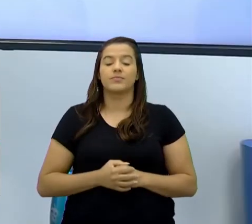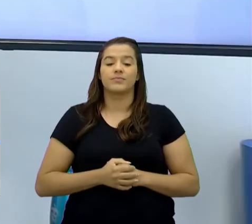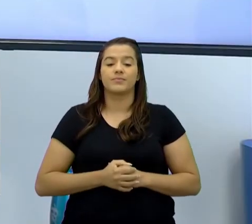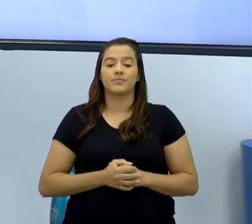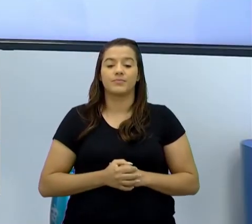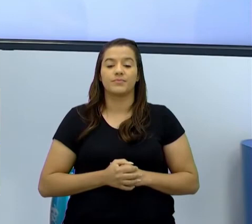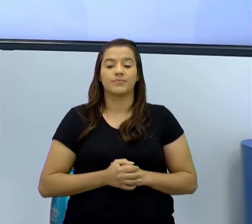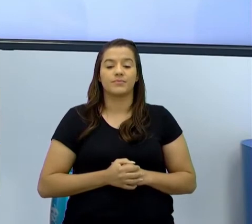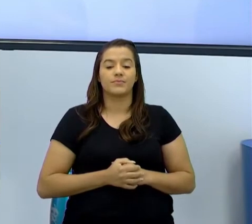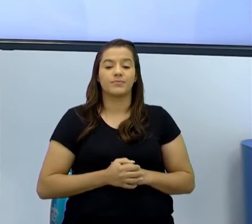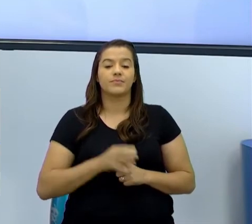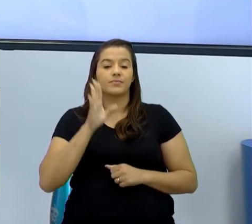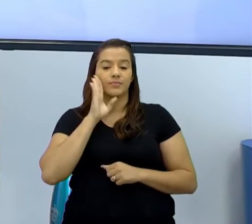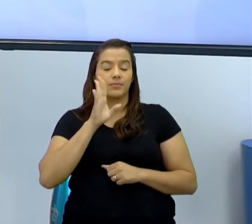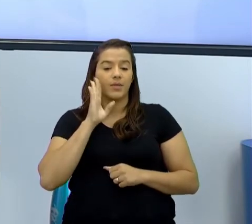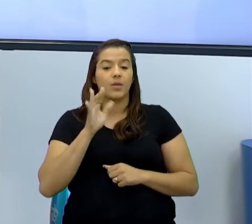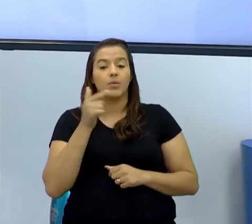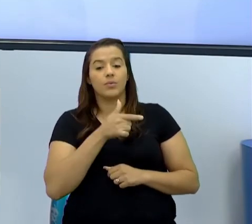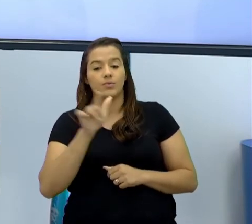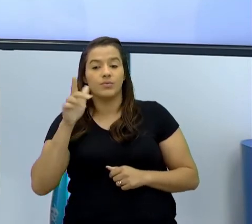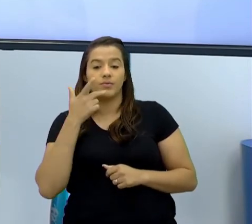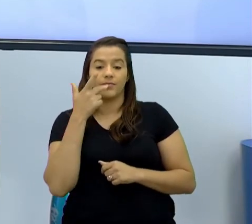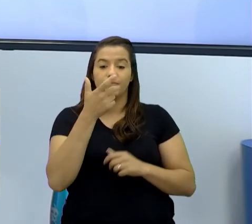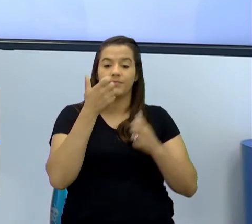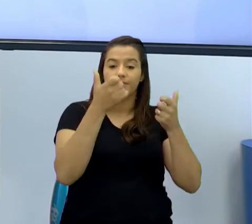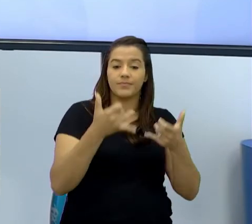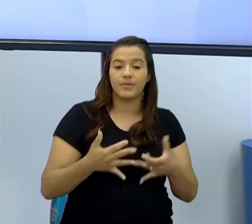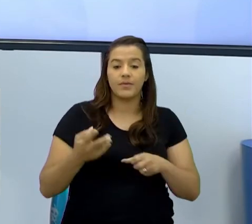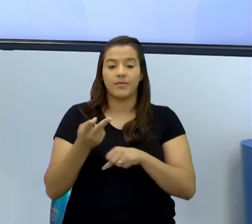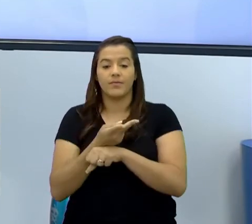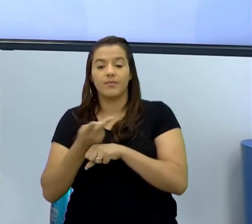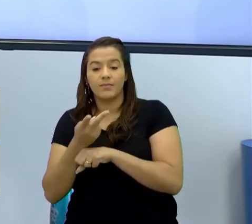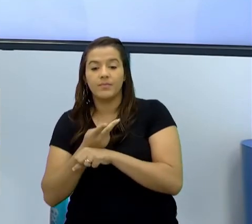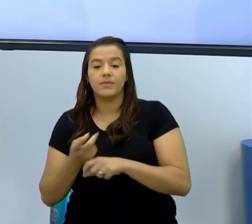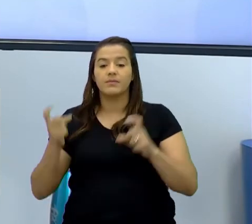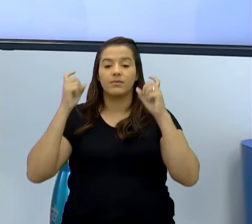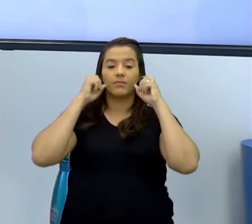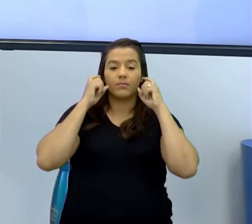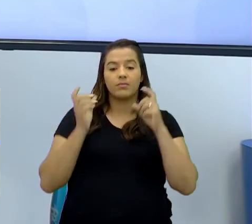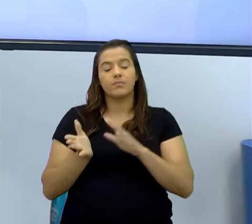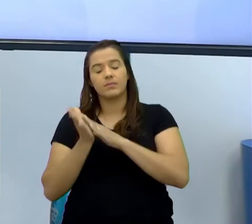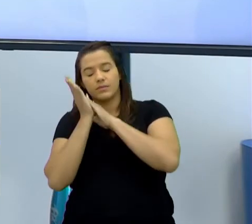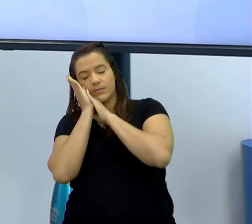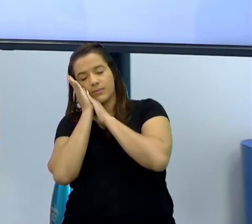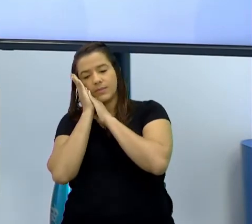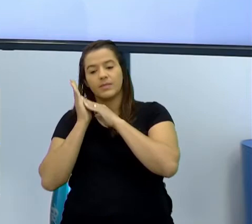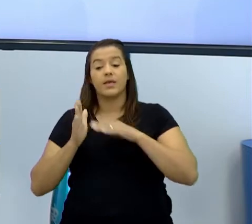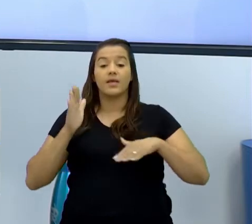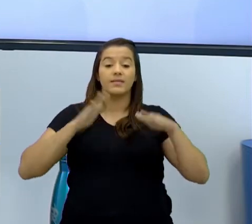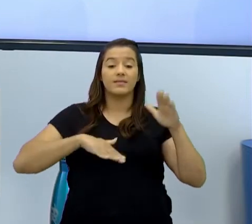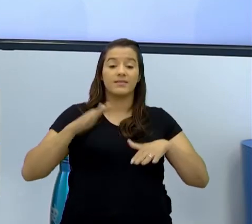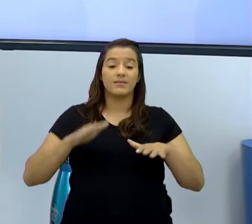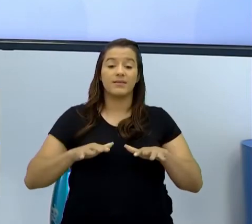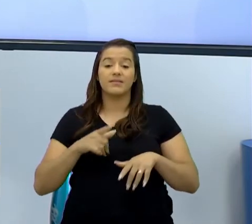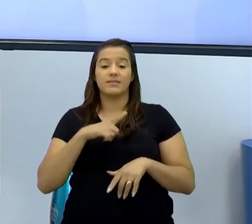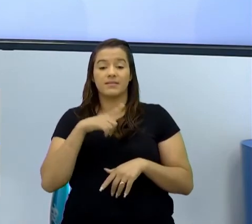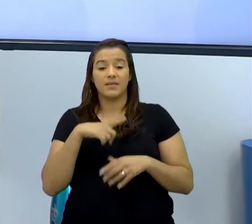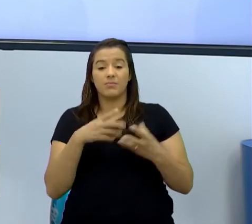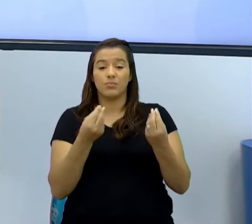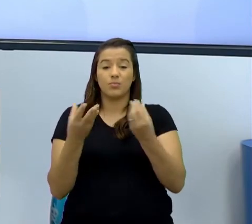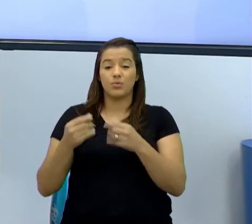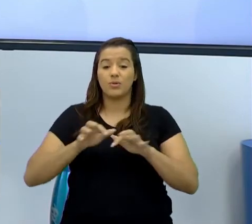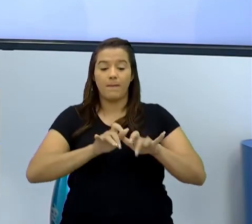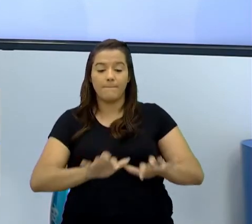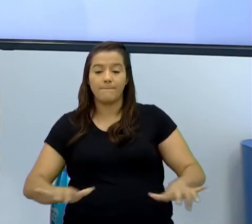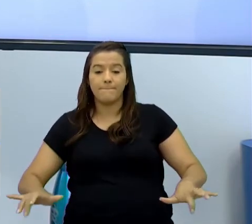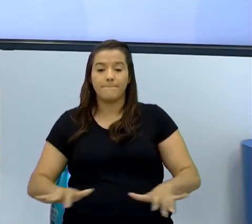legal. E eu comentei outro dia que às vezes eu vou procurar lá alguma música pra dormir e a maioria tem piano. Aí eu falo, meu Deus,